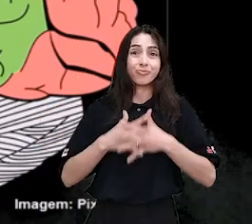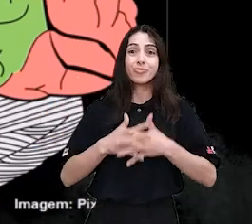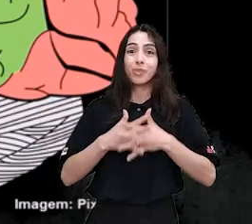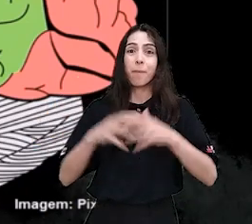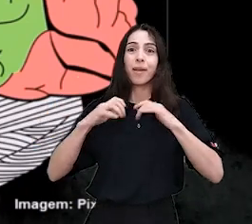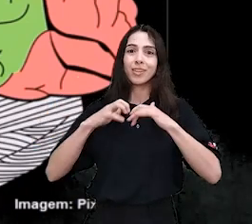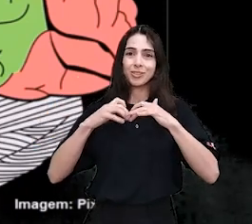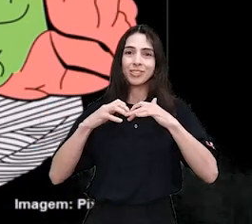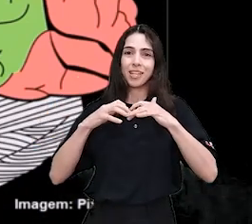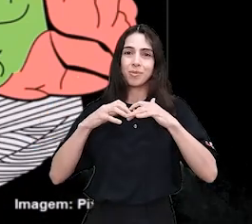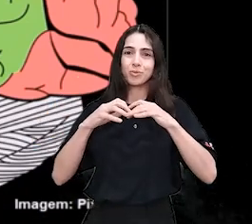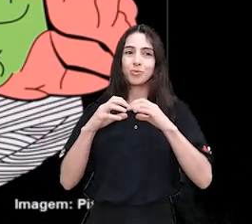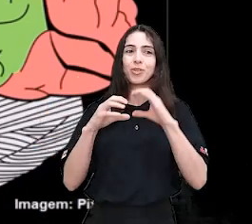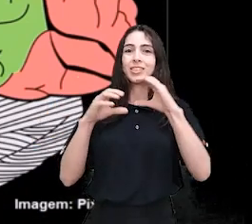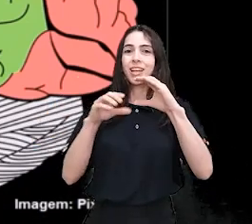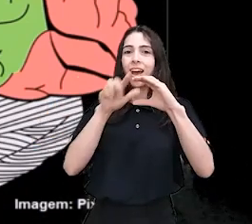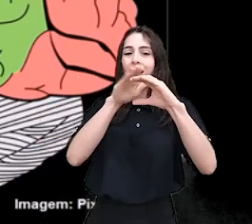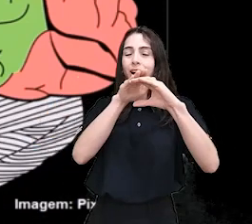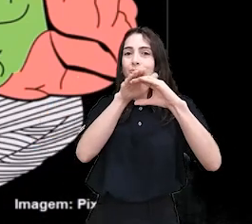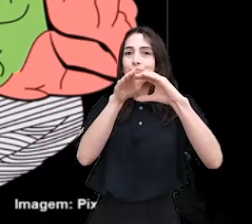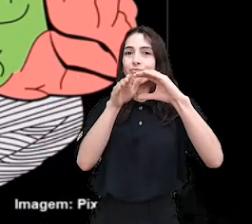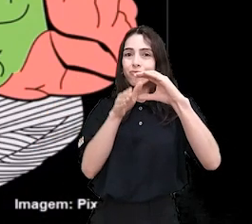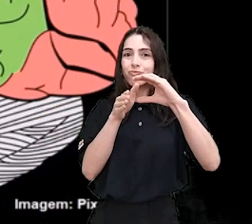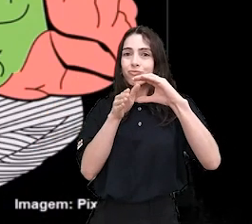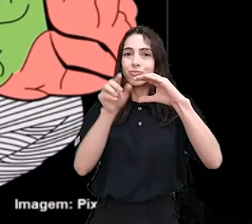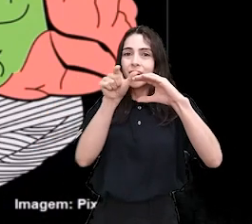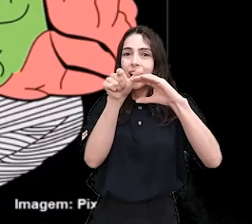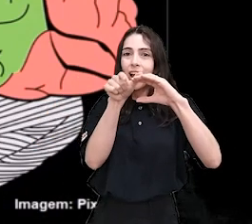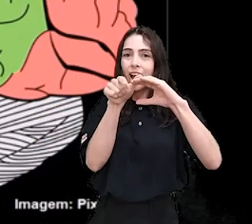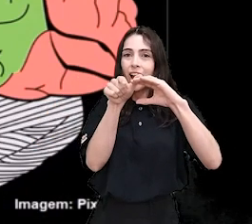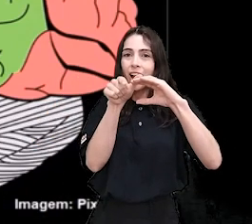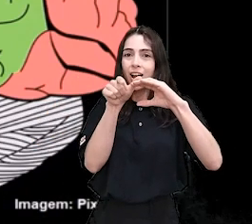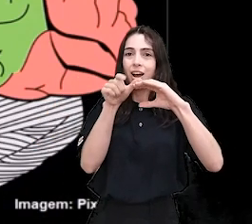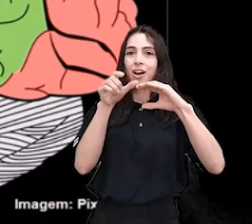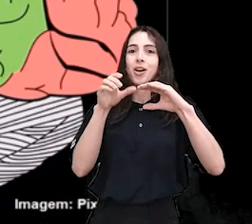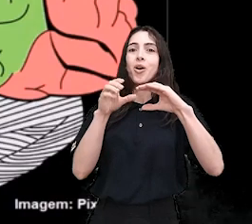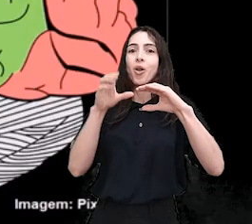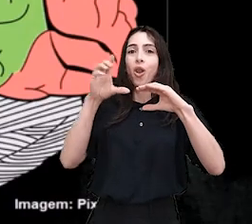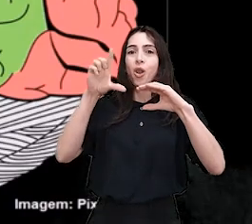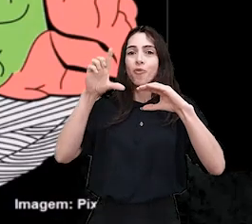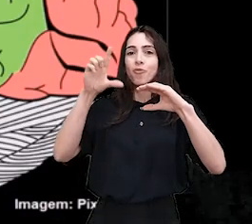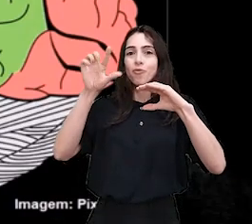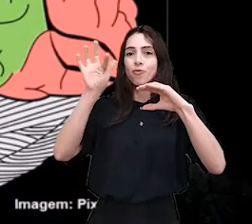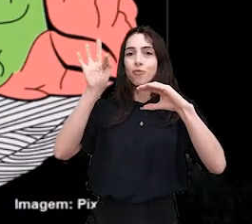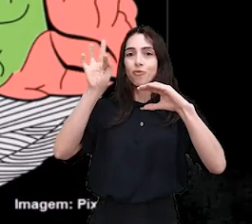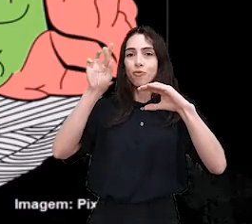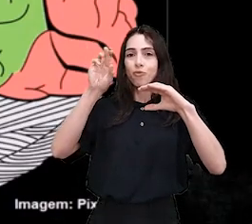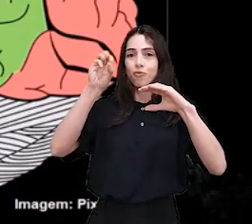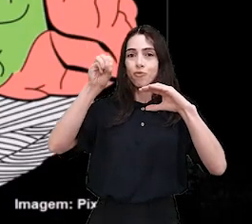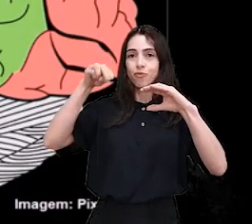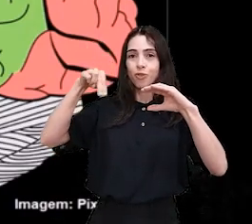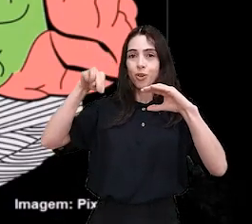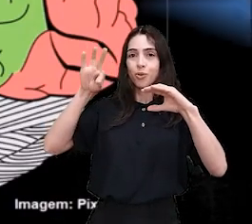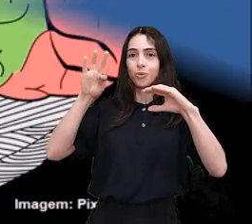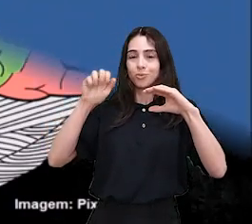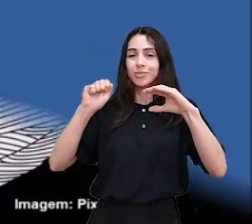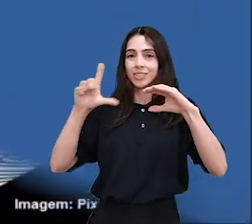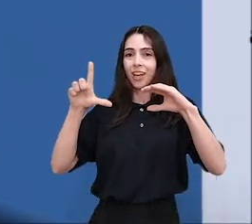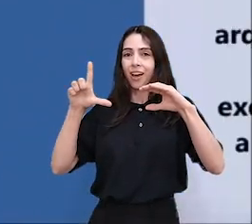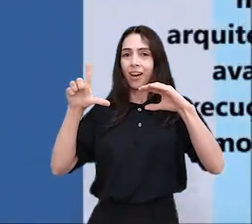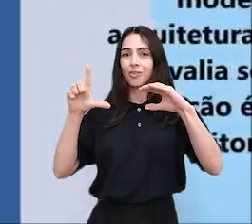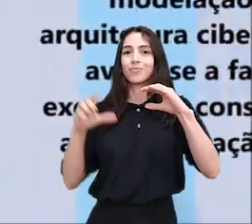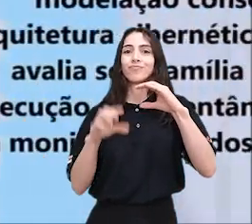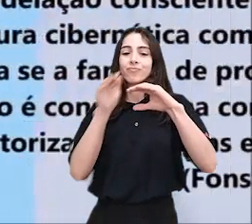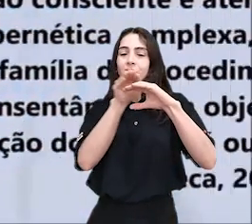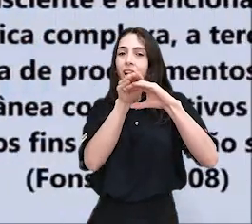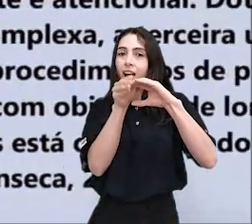do desenvolvimento do cérebro. É a central de comando e a região responsável é o lobo frontal.